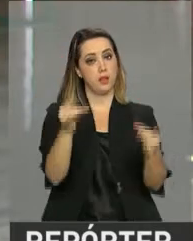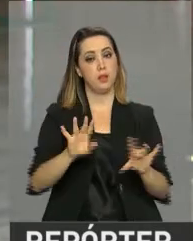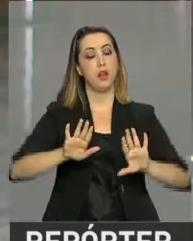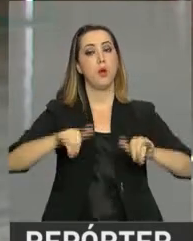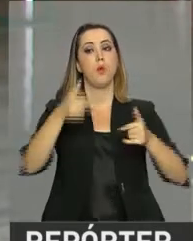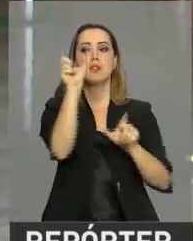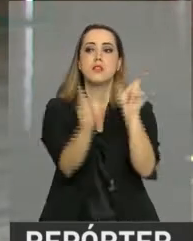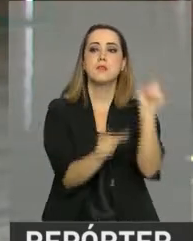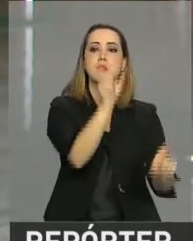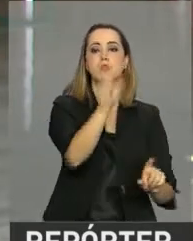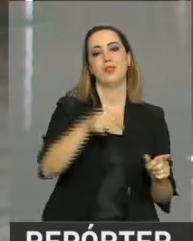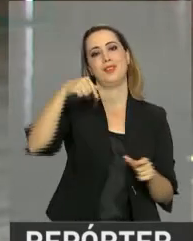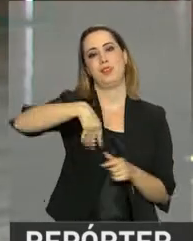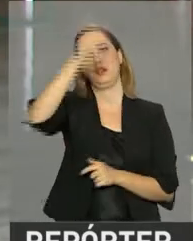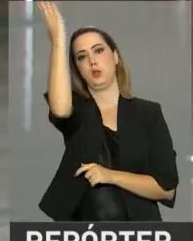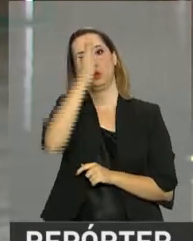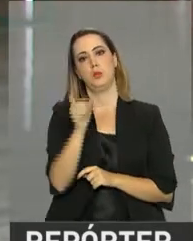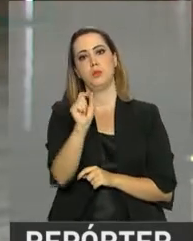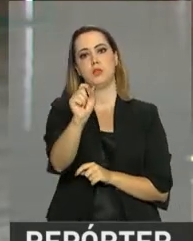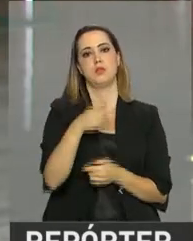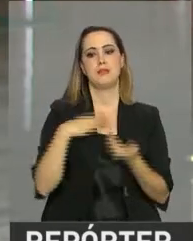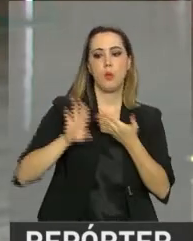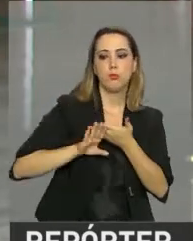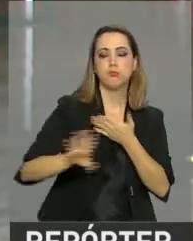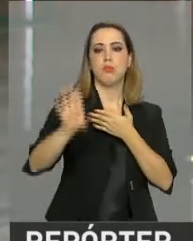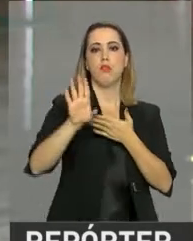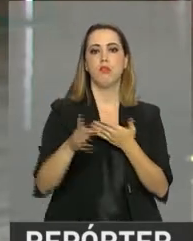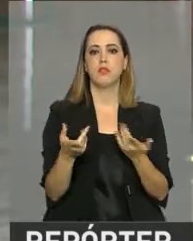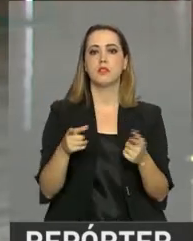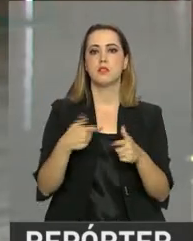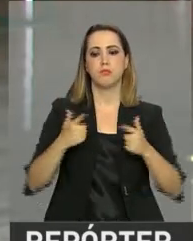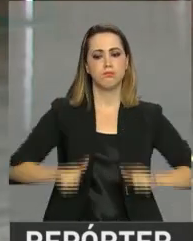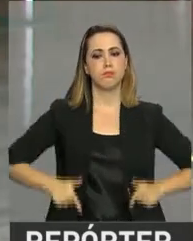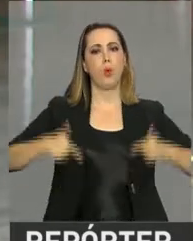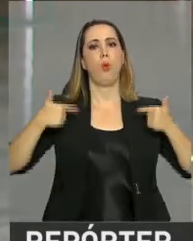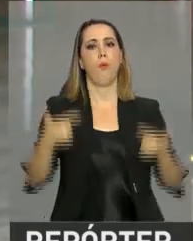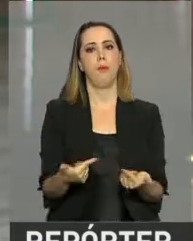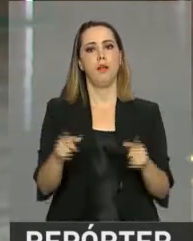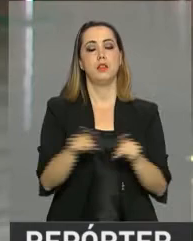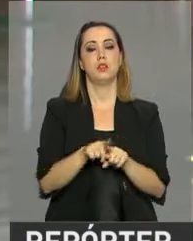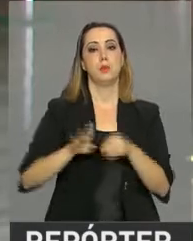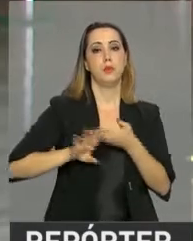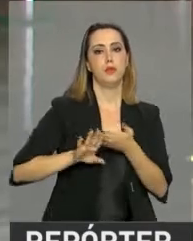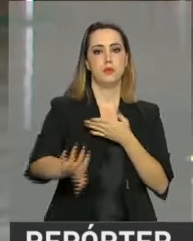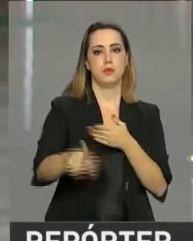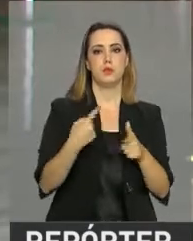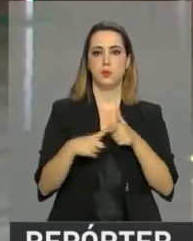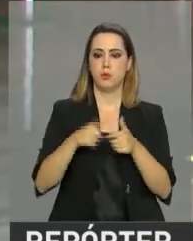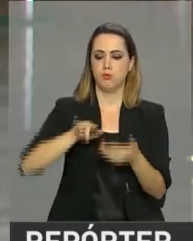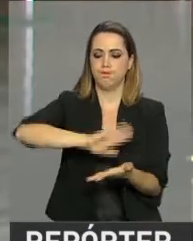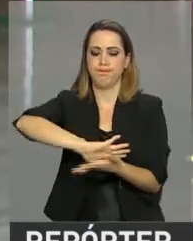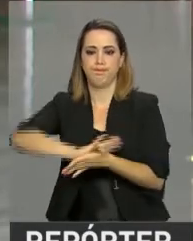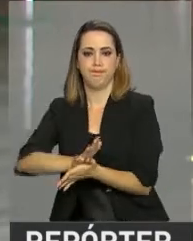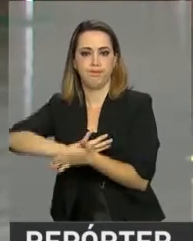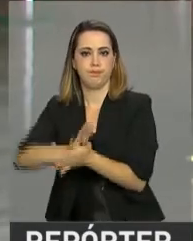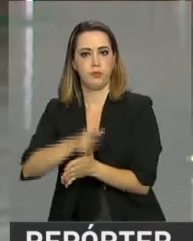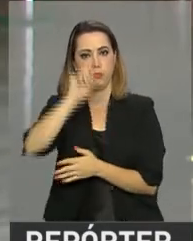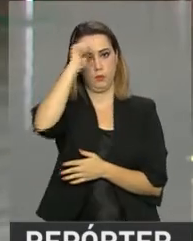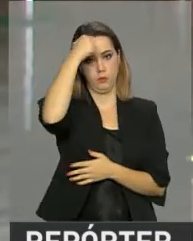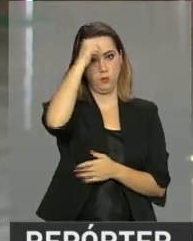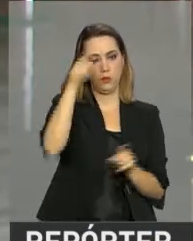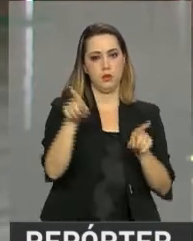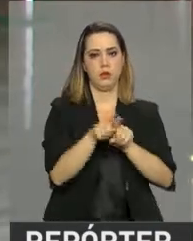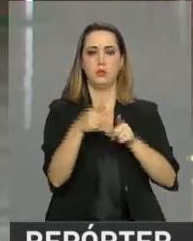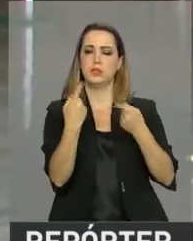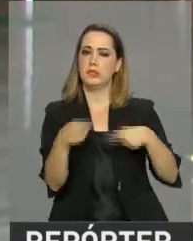vida se notabilizaram pelo combate ao racismo no brasil e também ocorrerão apresentações musicais